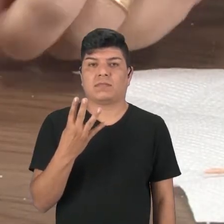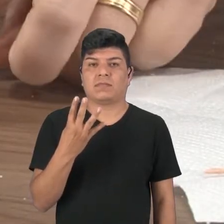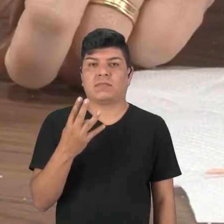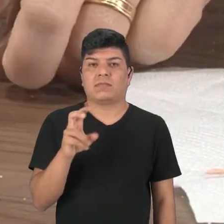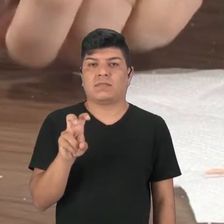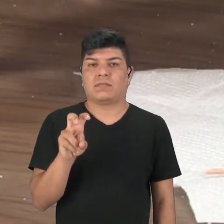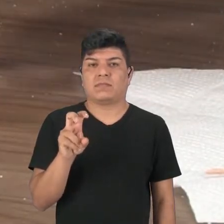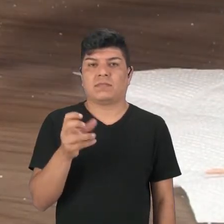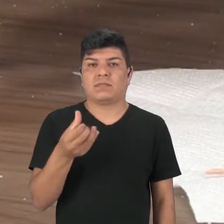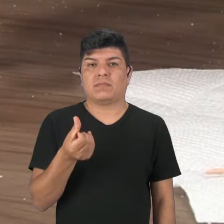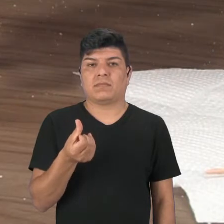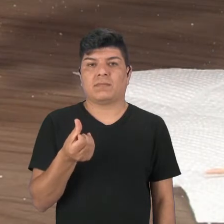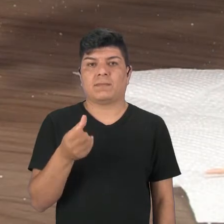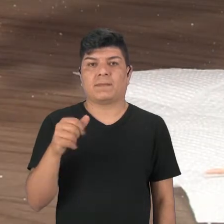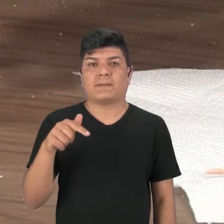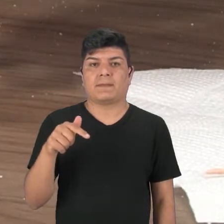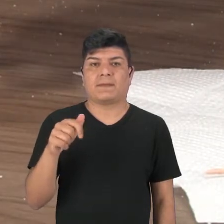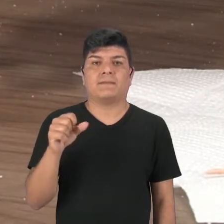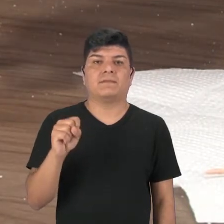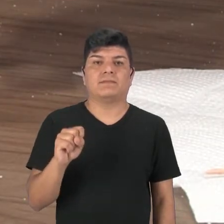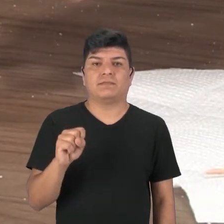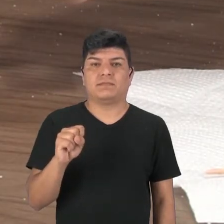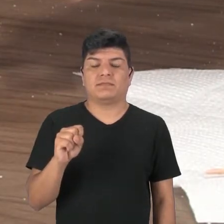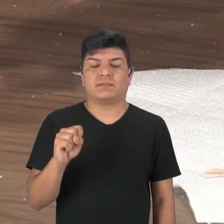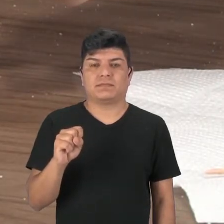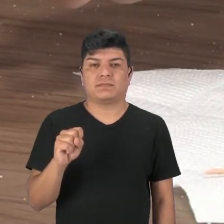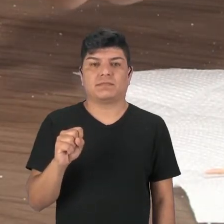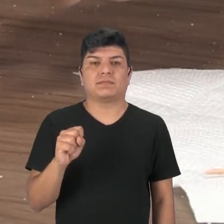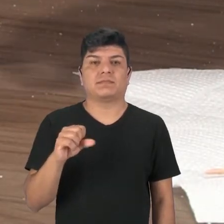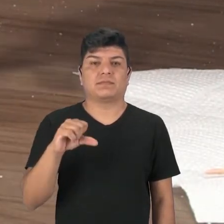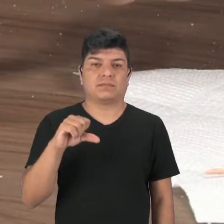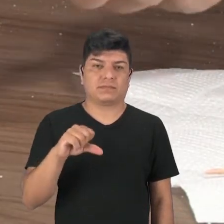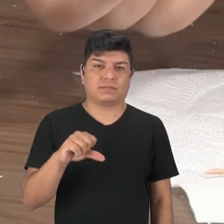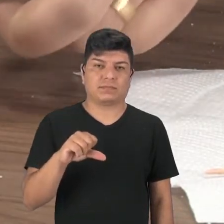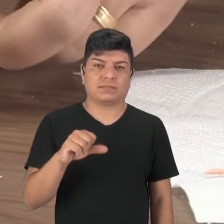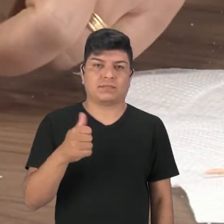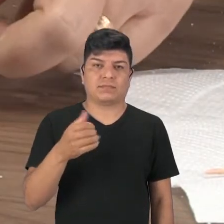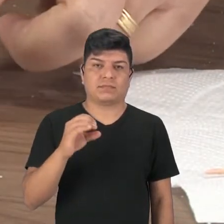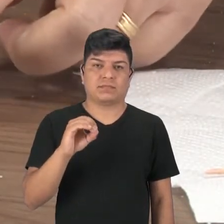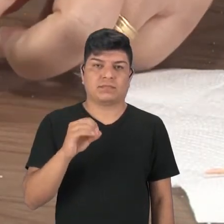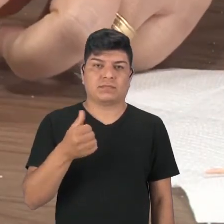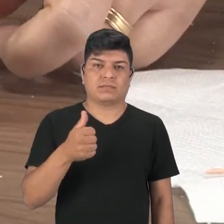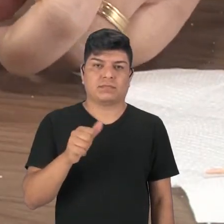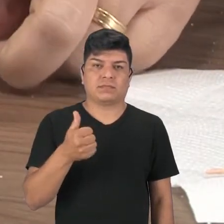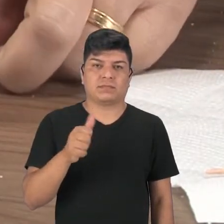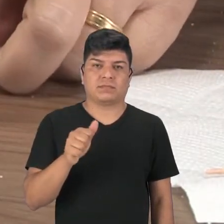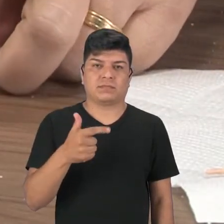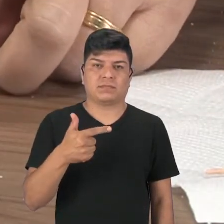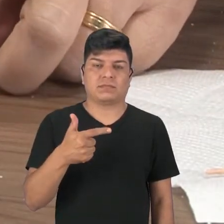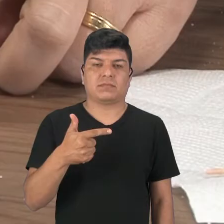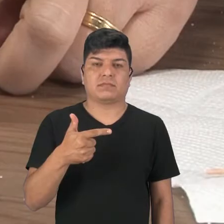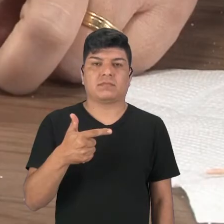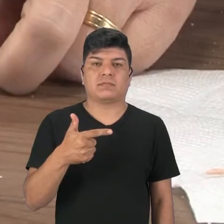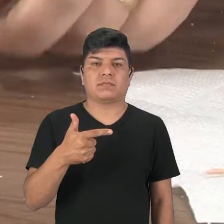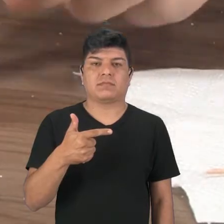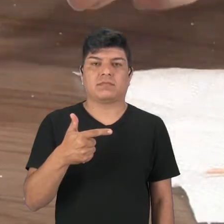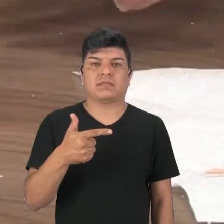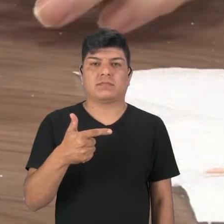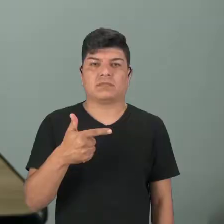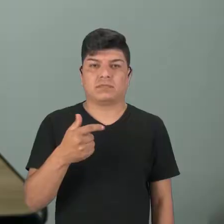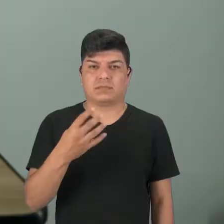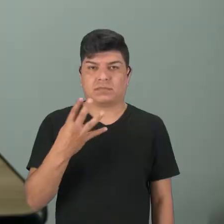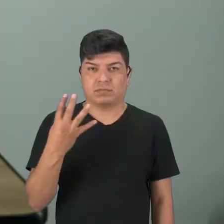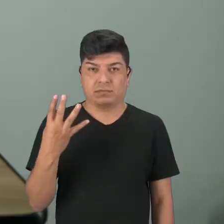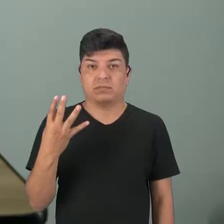4, 5, 6, 7, 8, 9, 10, 11, 12.